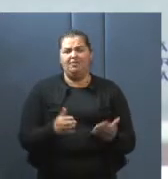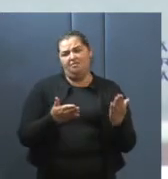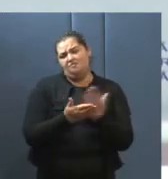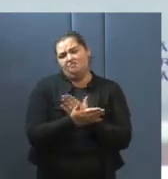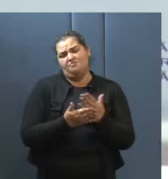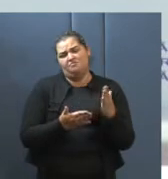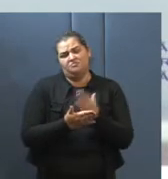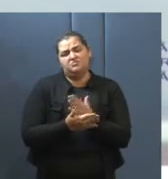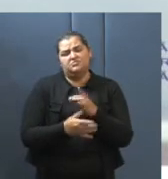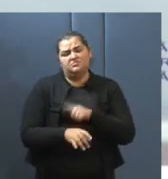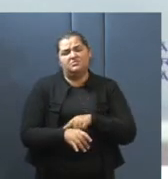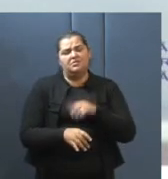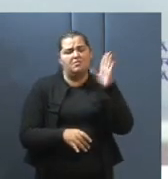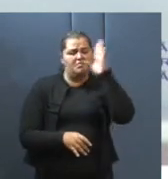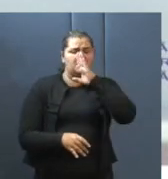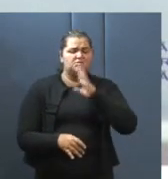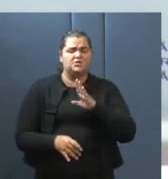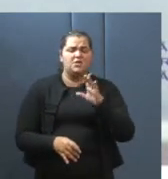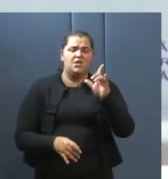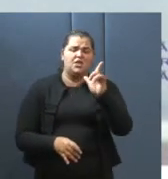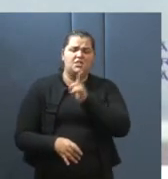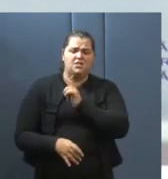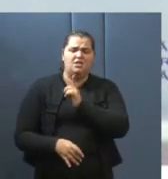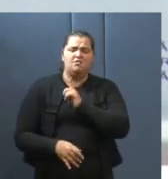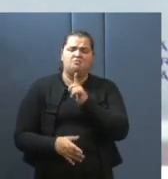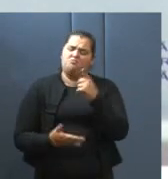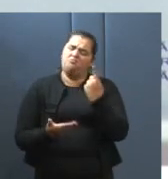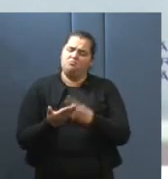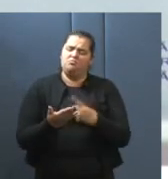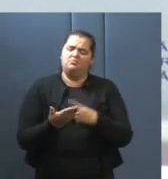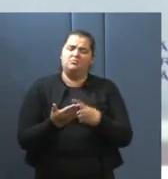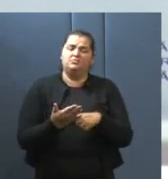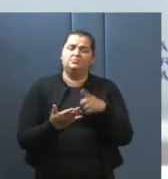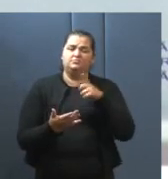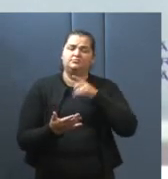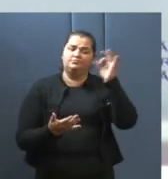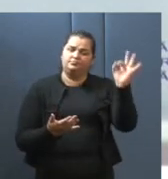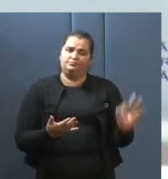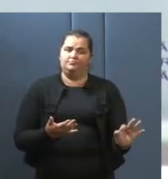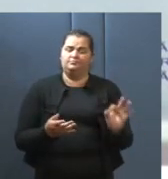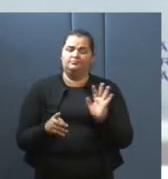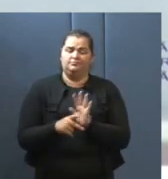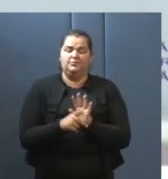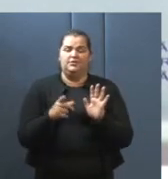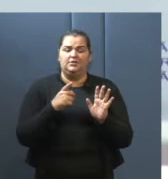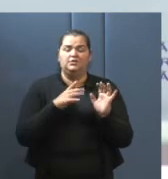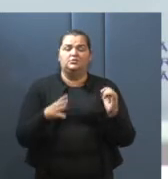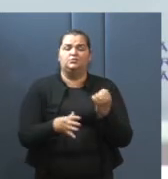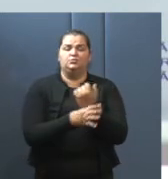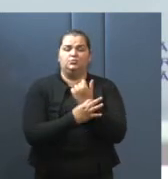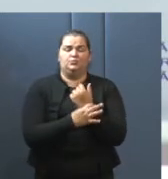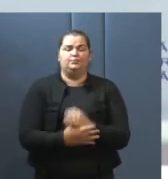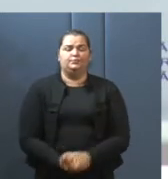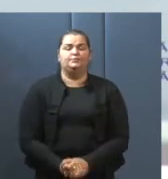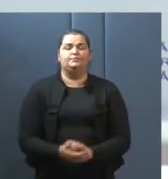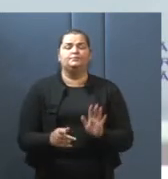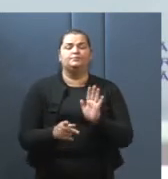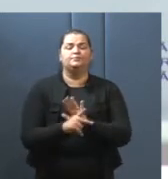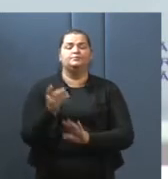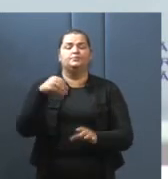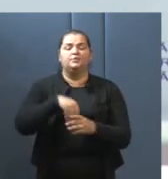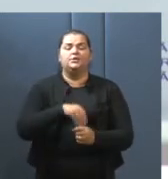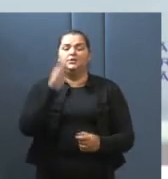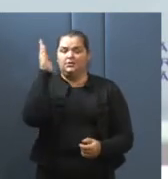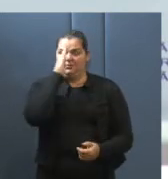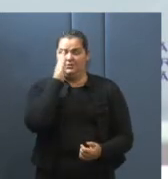Por algum tempo o Instituto de Resseguros do Brasil foi o responsável pela emissão e era o signatário das apólices de seguro emitidas no Brasil.